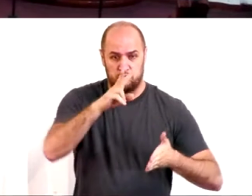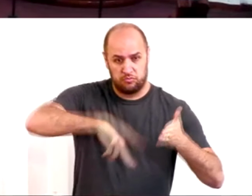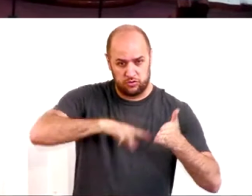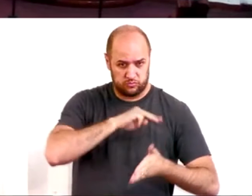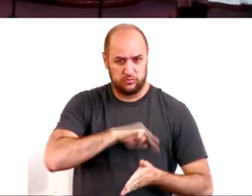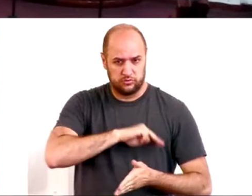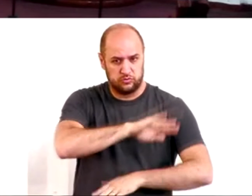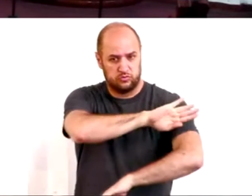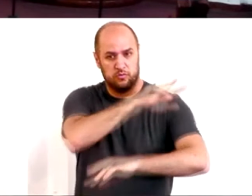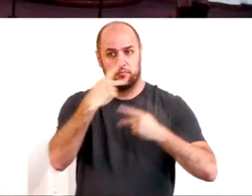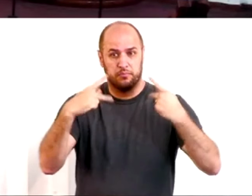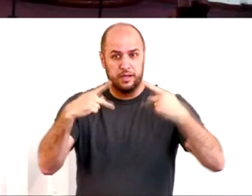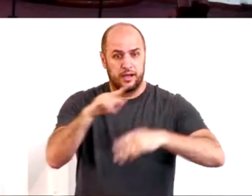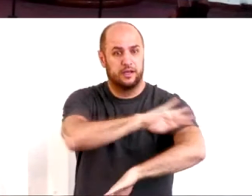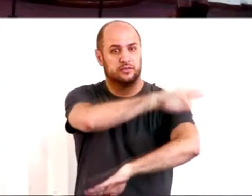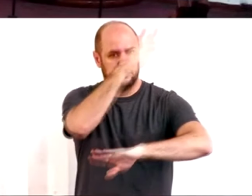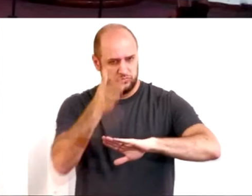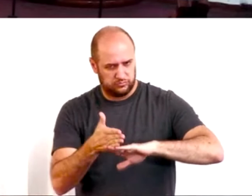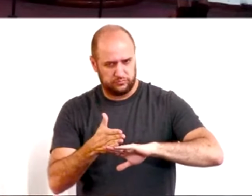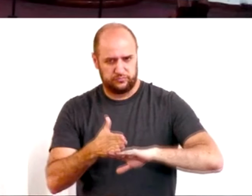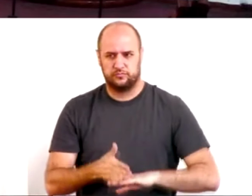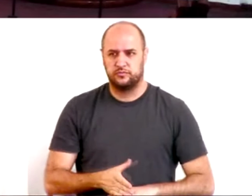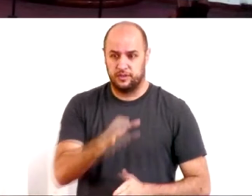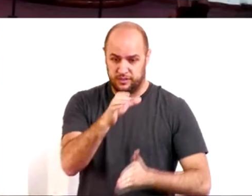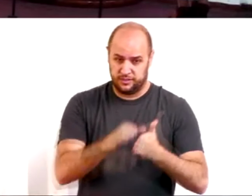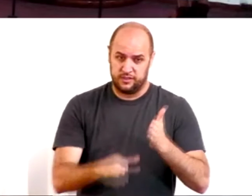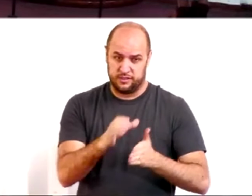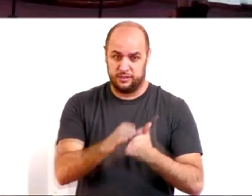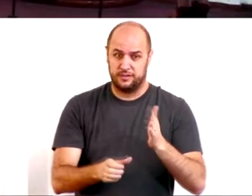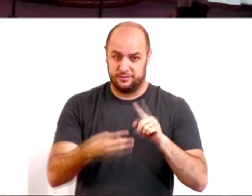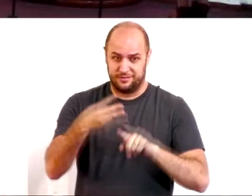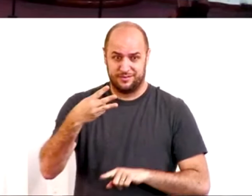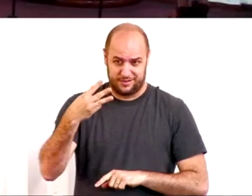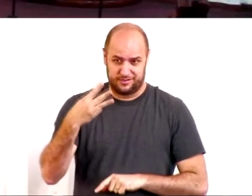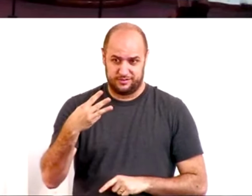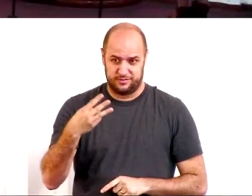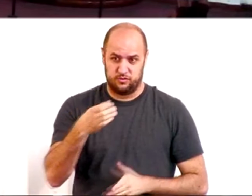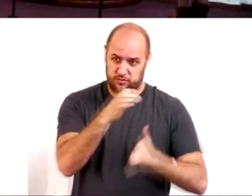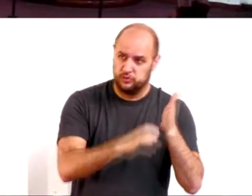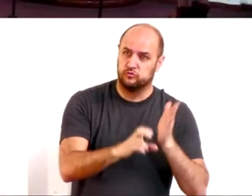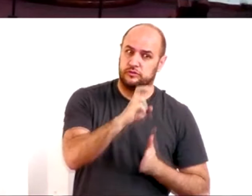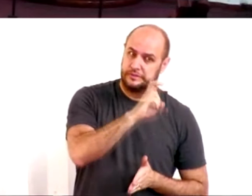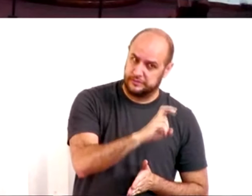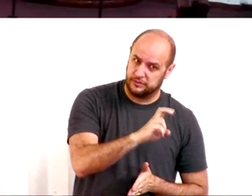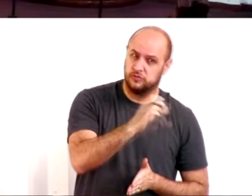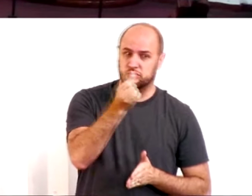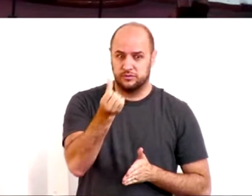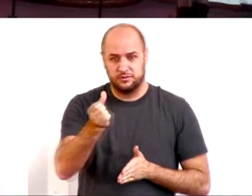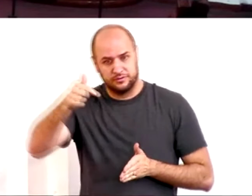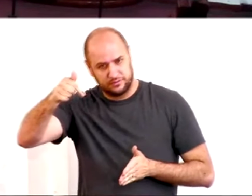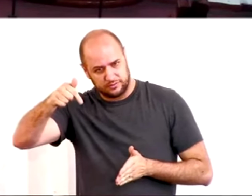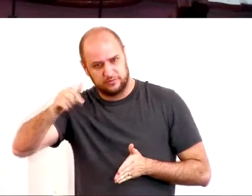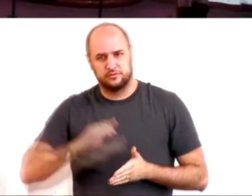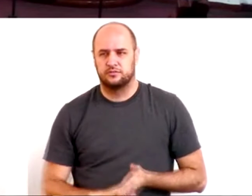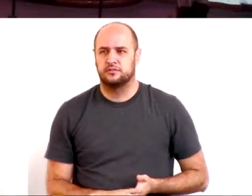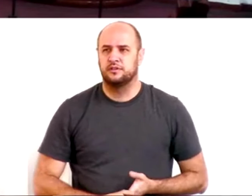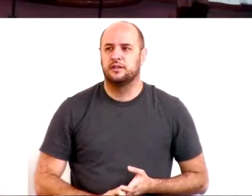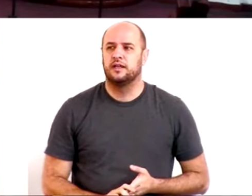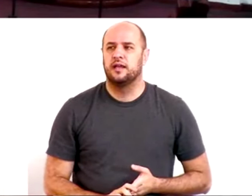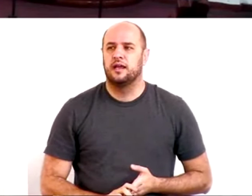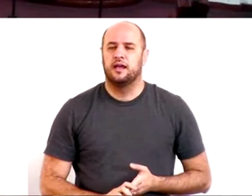esses 3 preciosos capítulos do Evangelho de Mateus, o capítulo 5, capítulo 6 e o capítulo